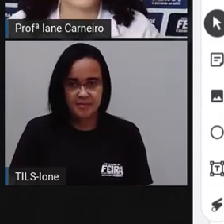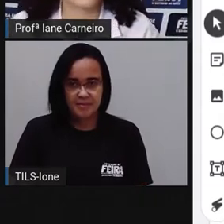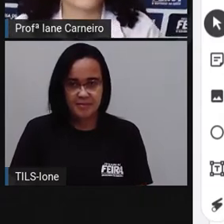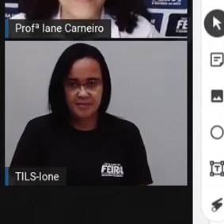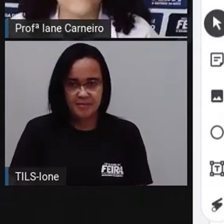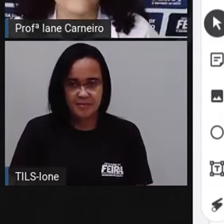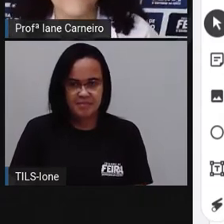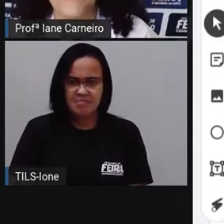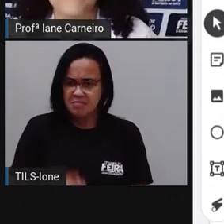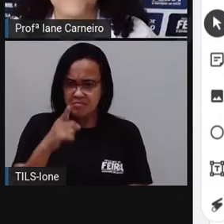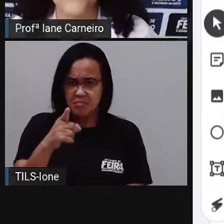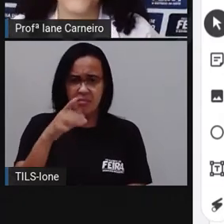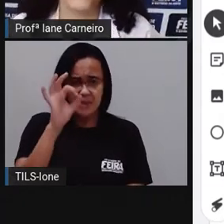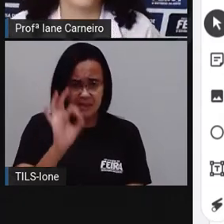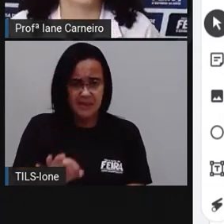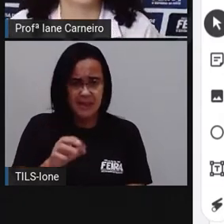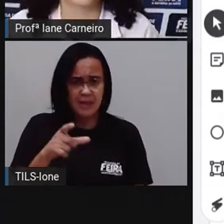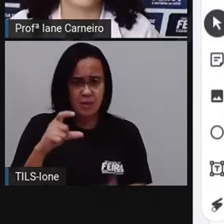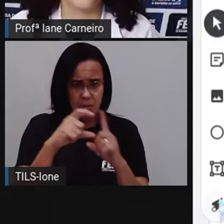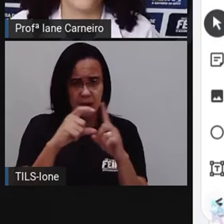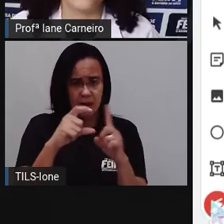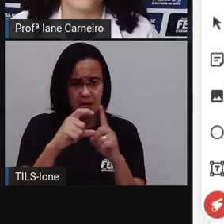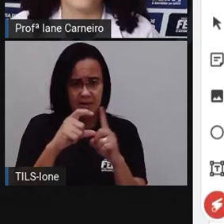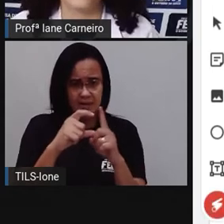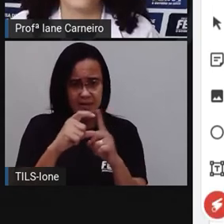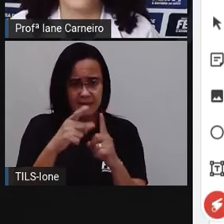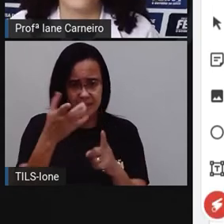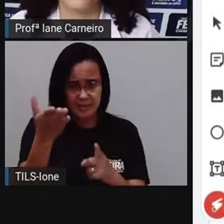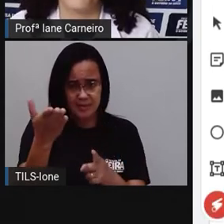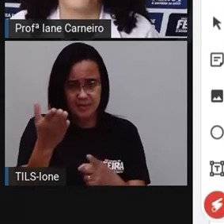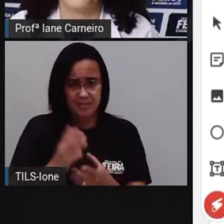Tá escrito certo a palavra boi? Vamos ler, ó.